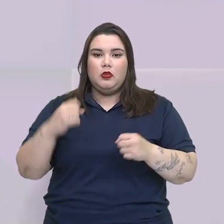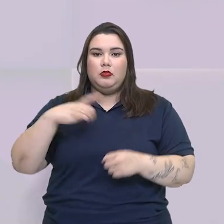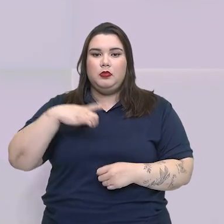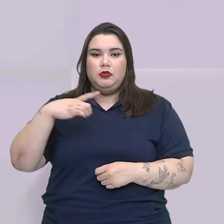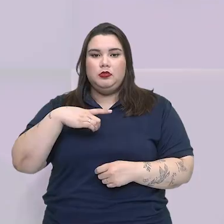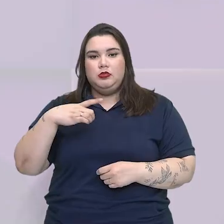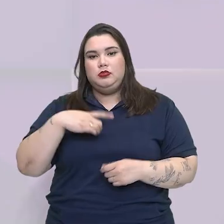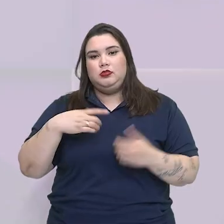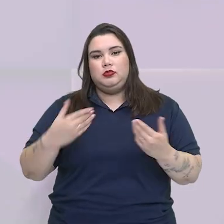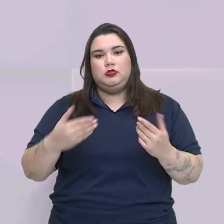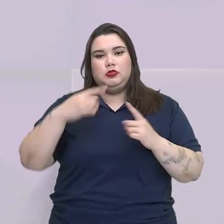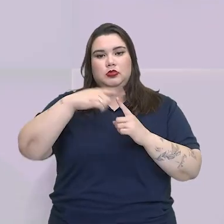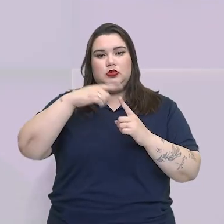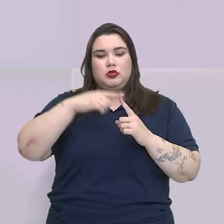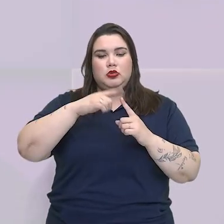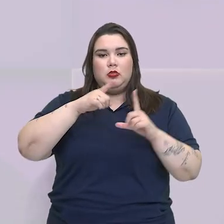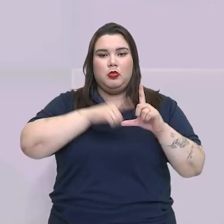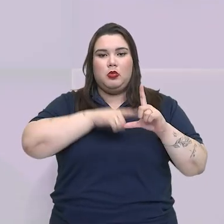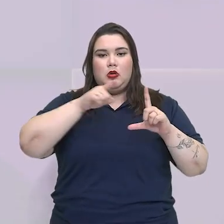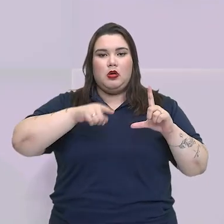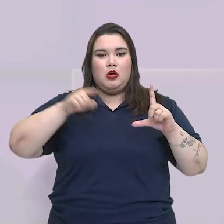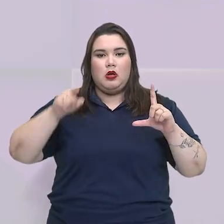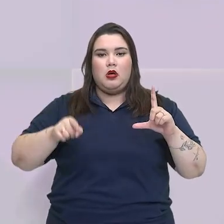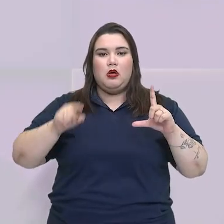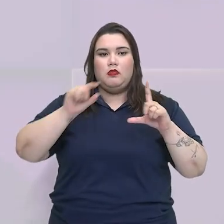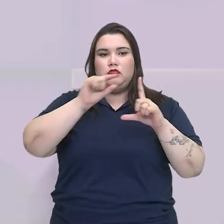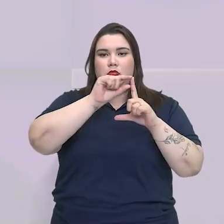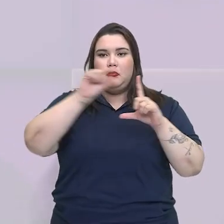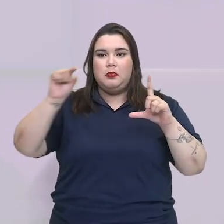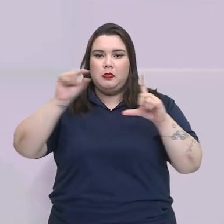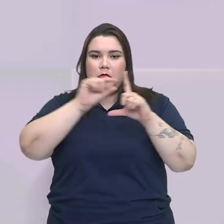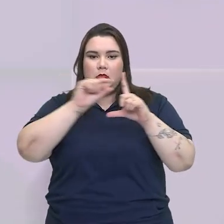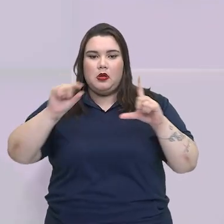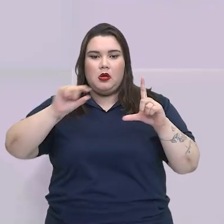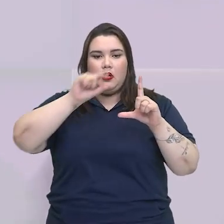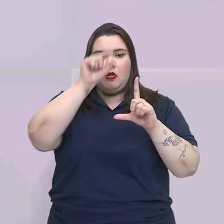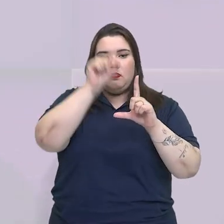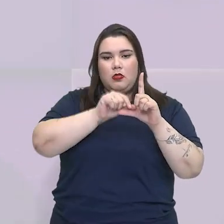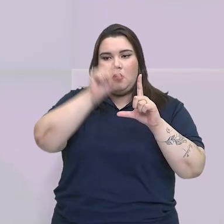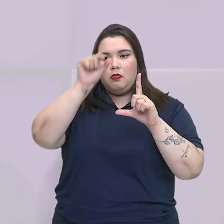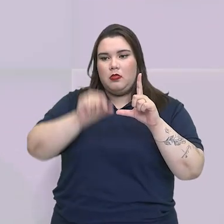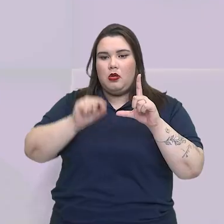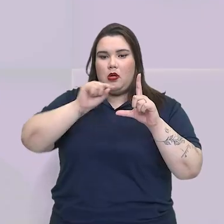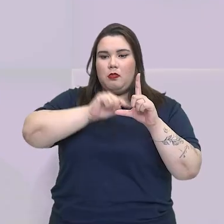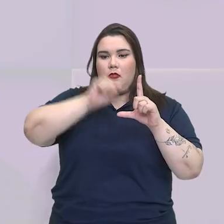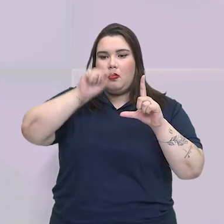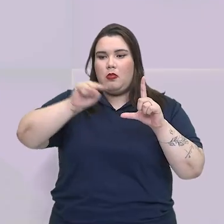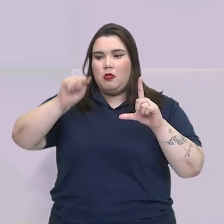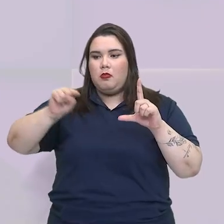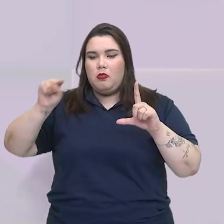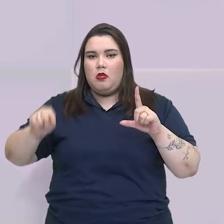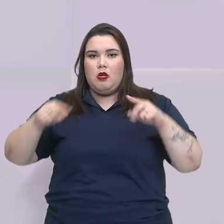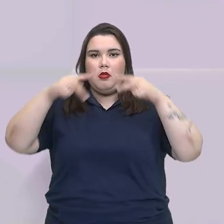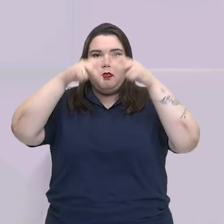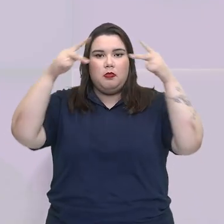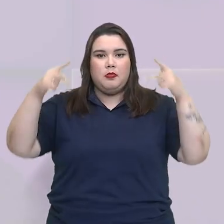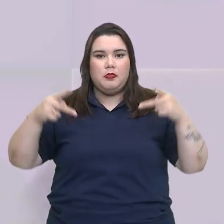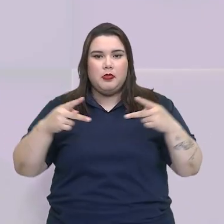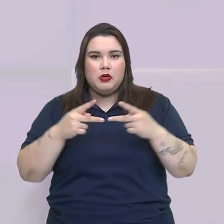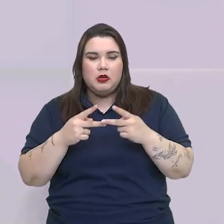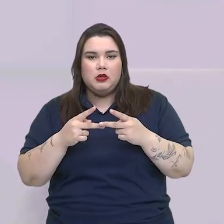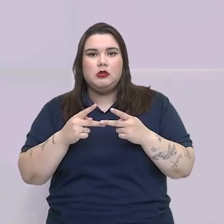o formato de um gráfico de barras, de coluna, de linhas, pizza ou setores, o pictograma e por aí